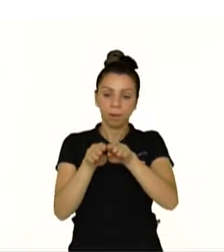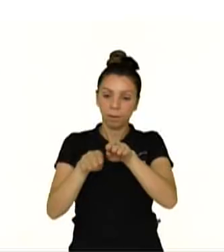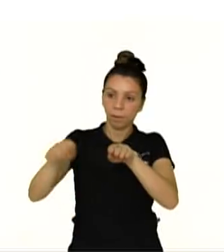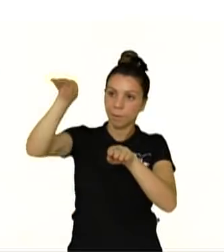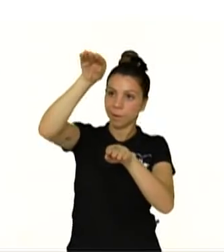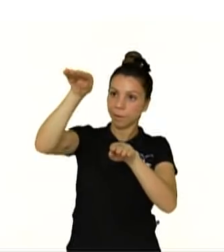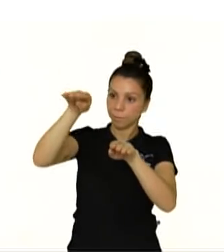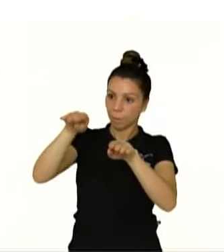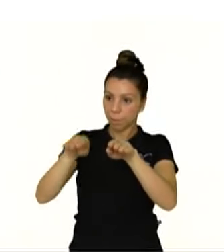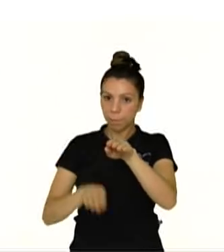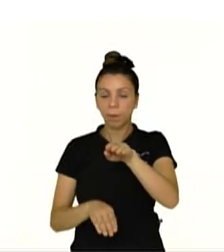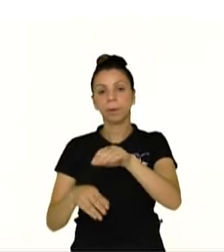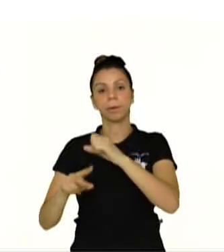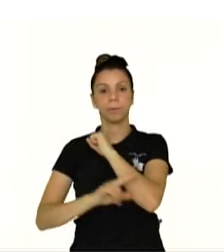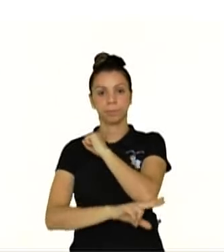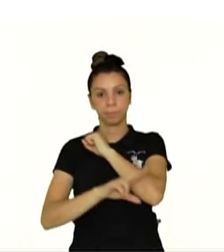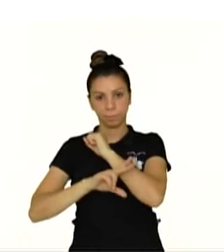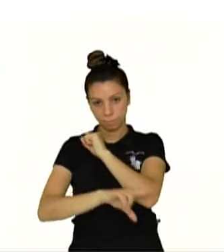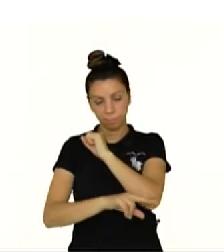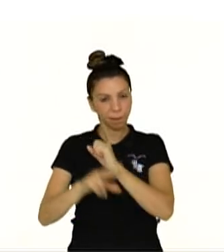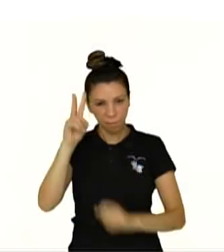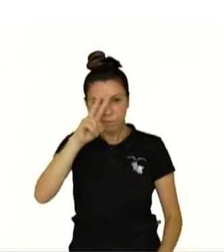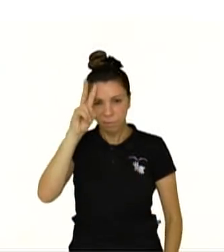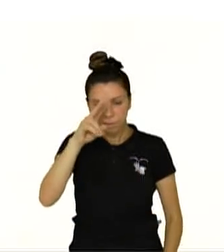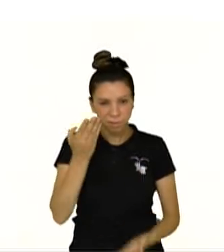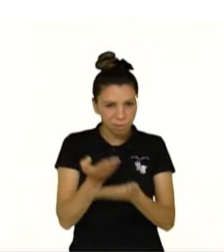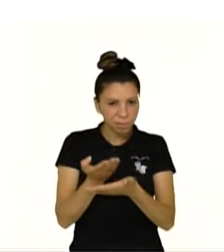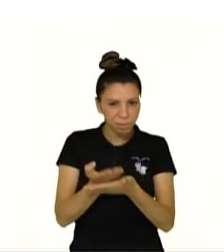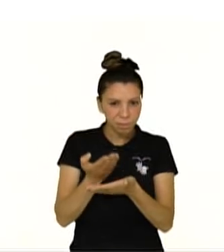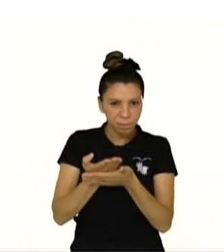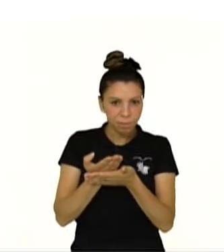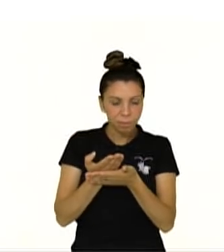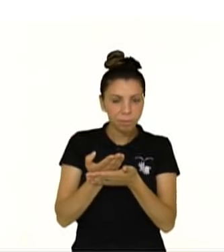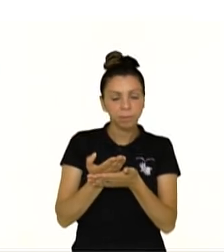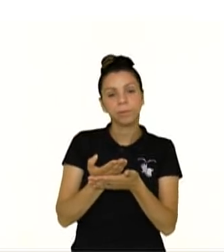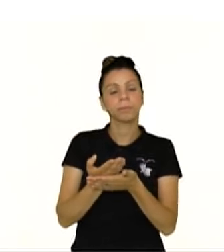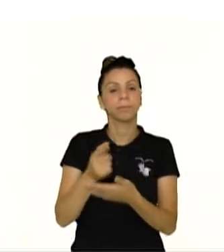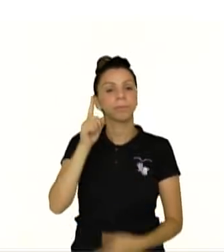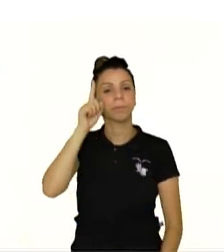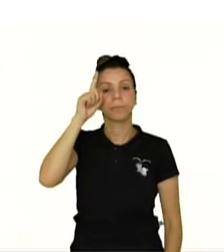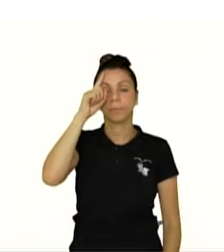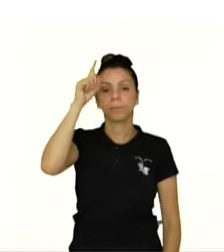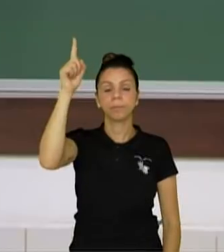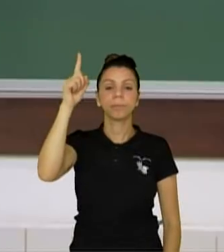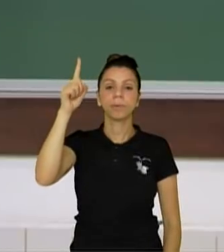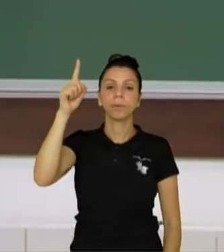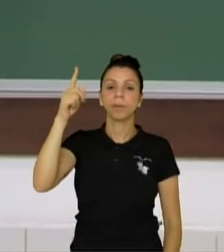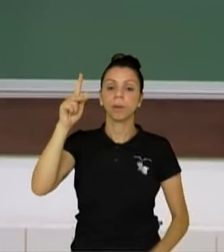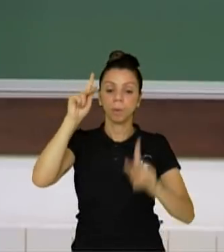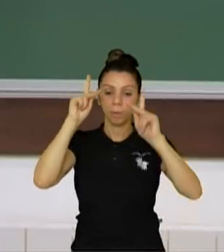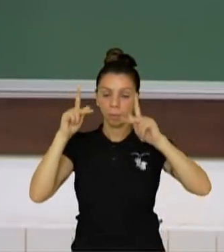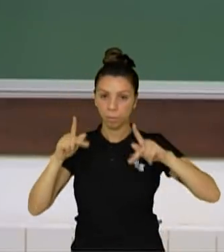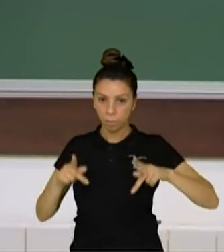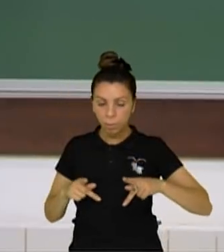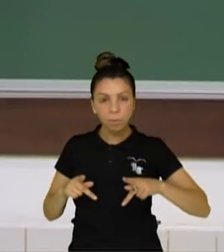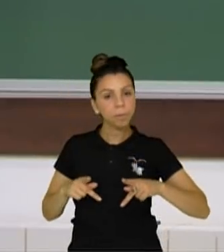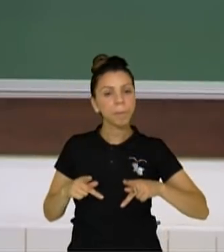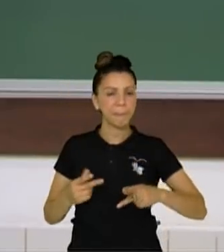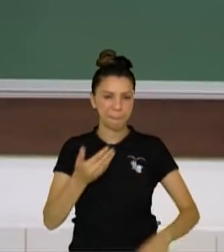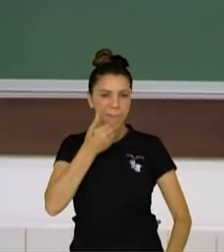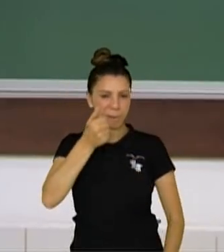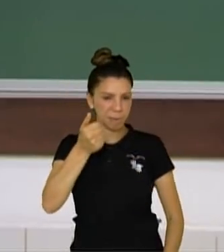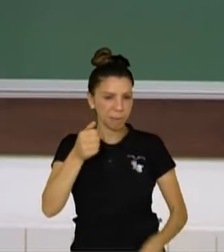hierarquia racial. Lembra que nós já mencionamos sobre aquela ideia de seres humanos